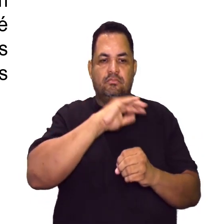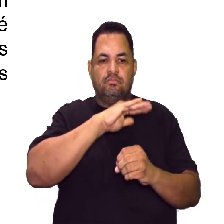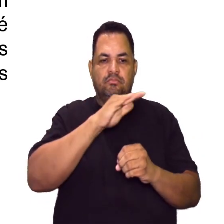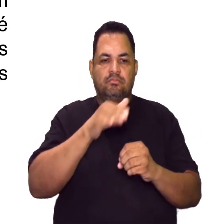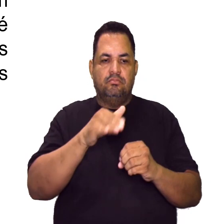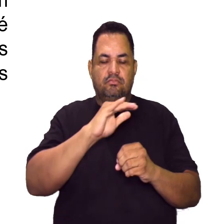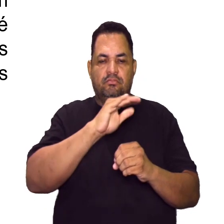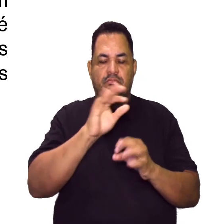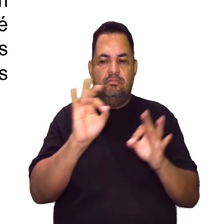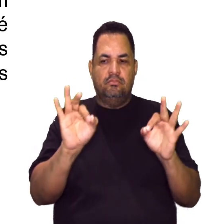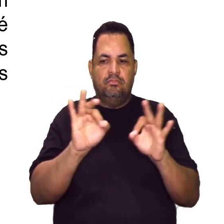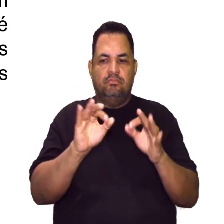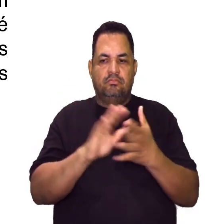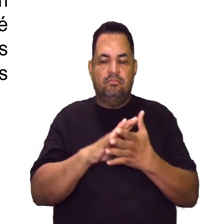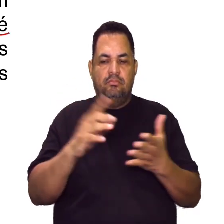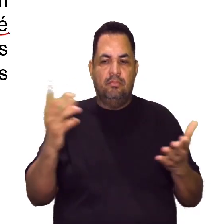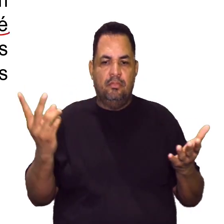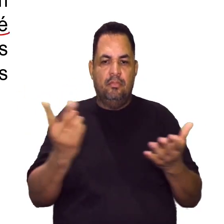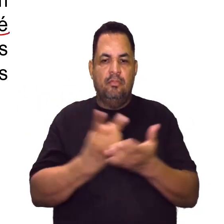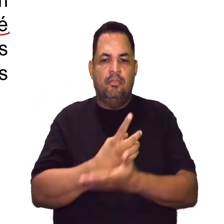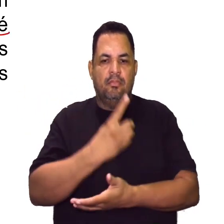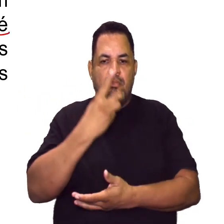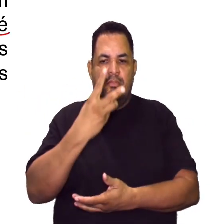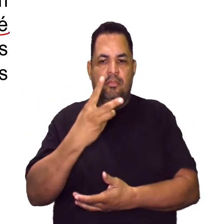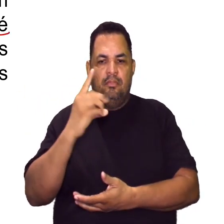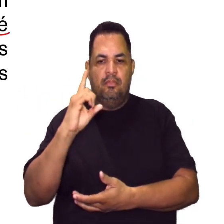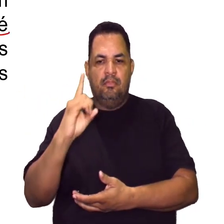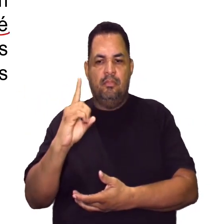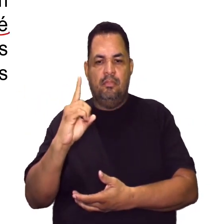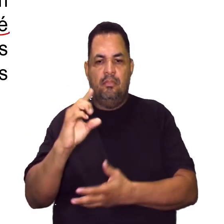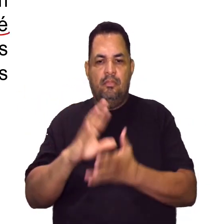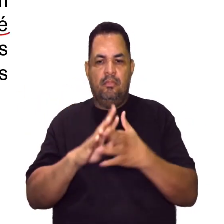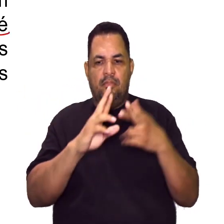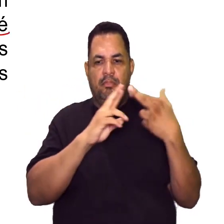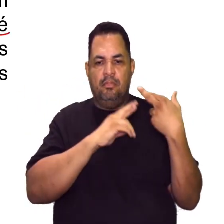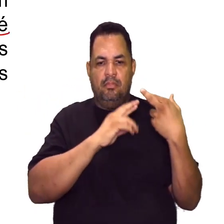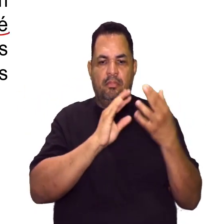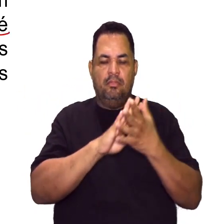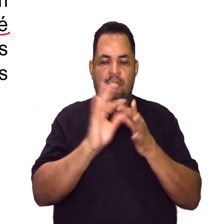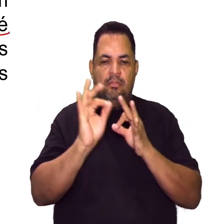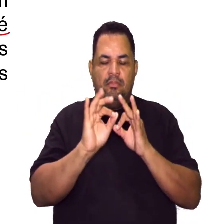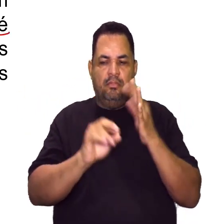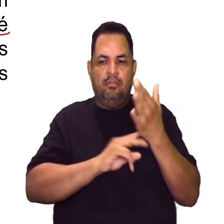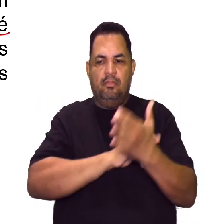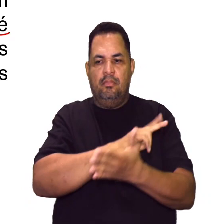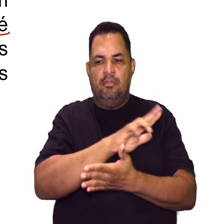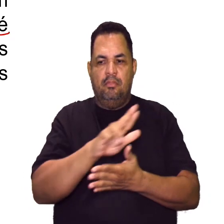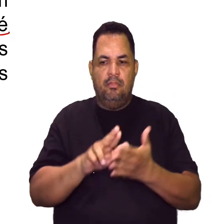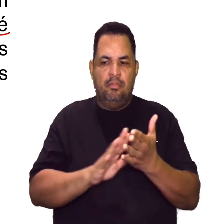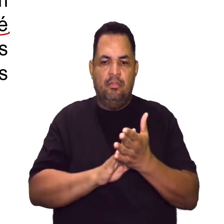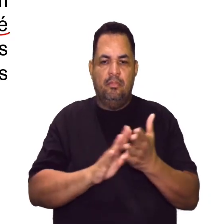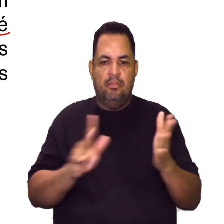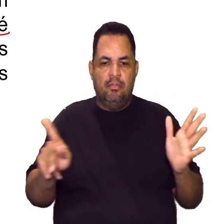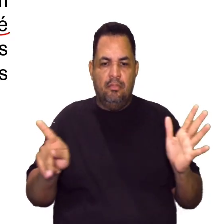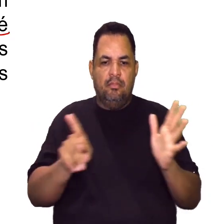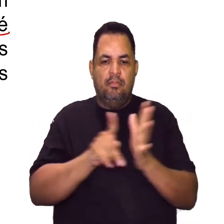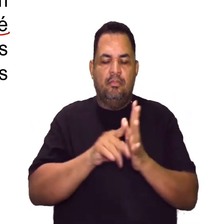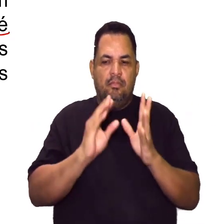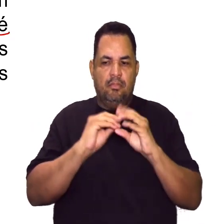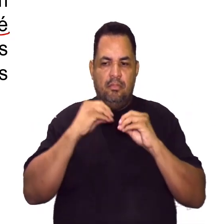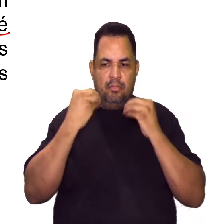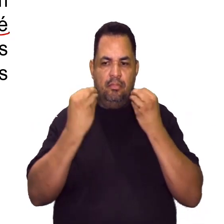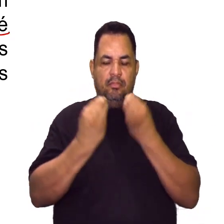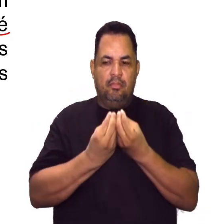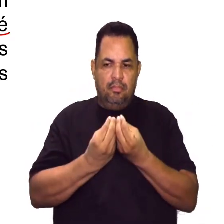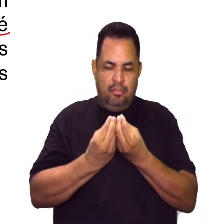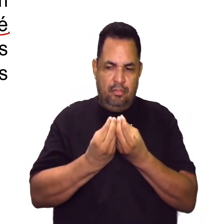moléculas ocorre em 3 dimensões e é responsável por muitas das propriedades dessas substâncias.